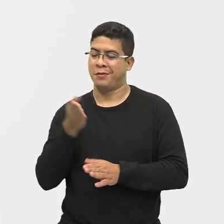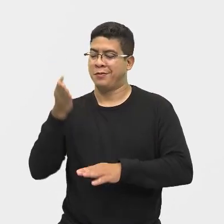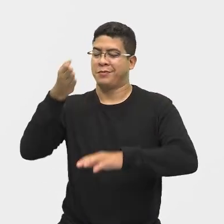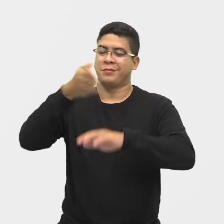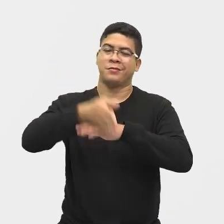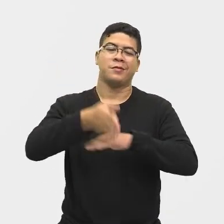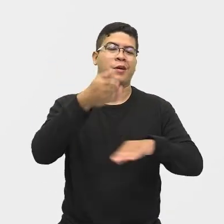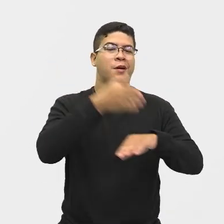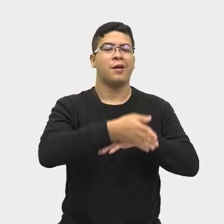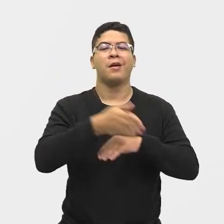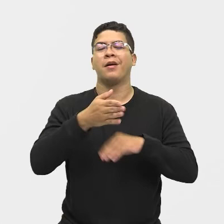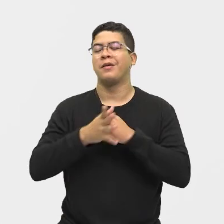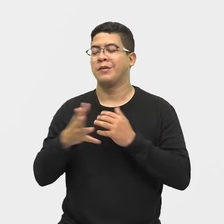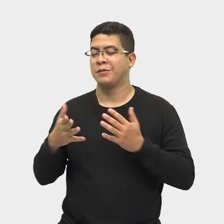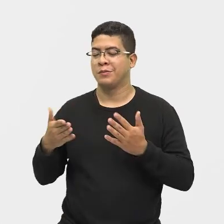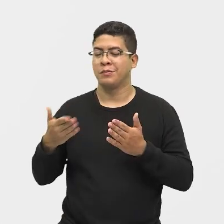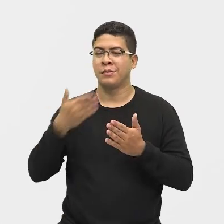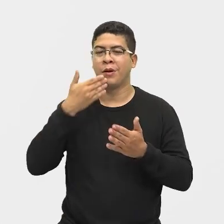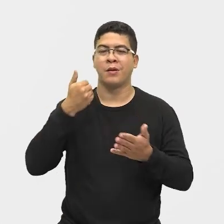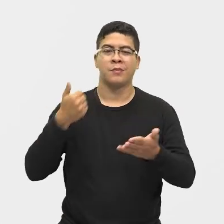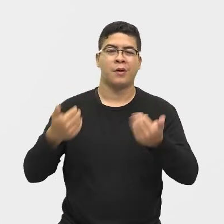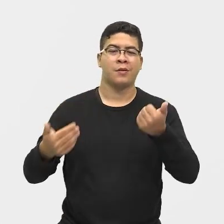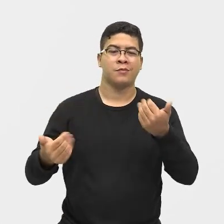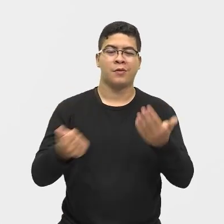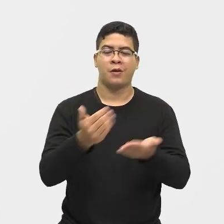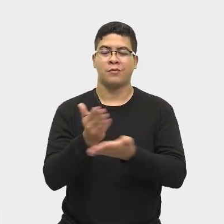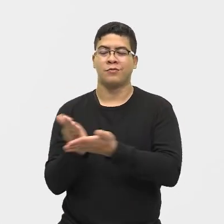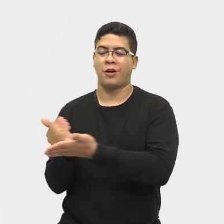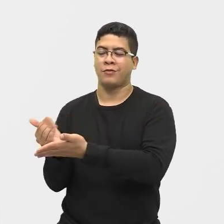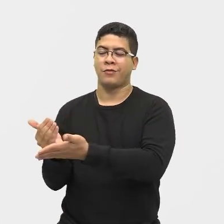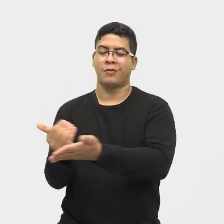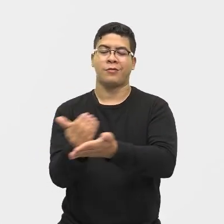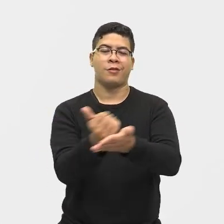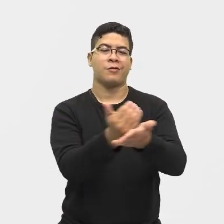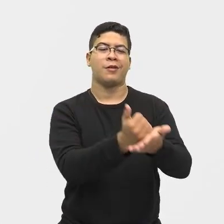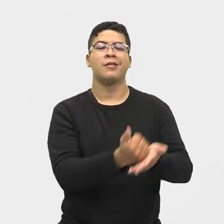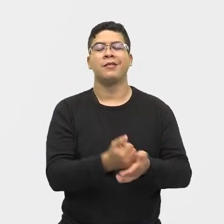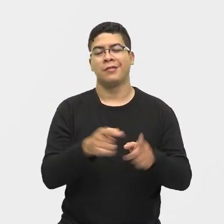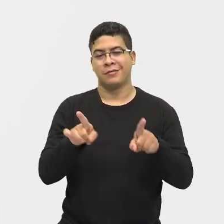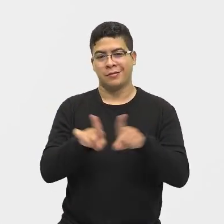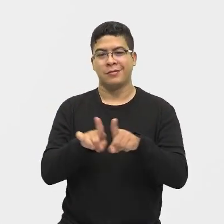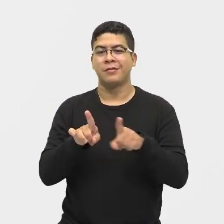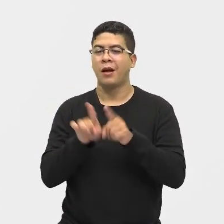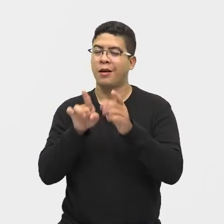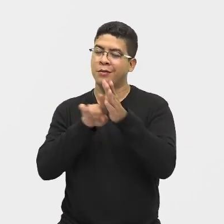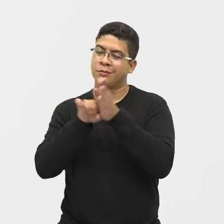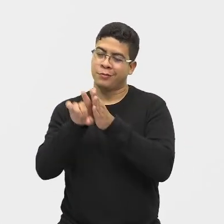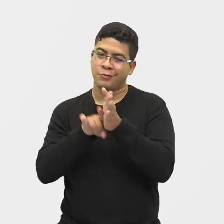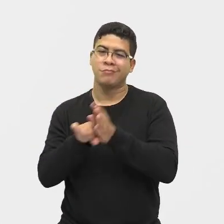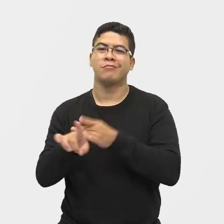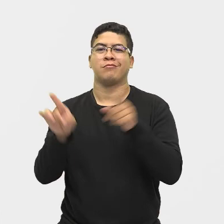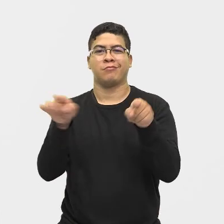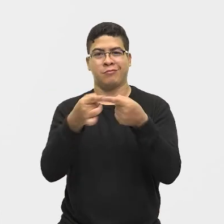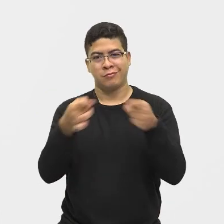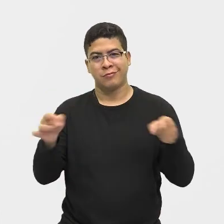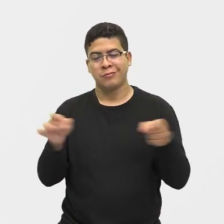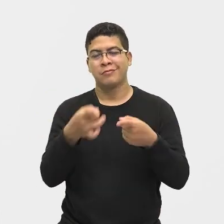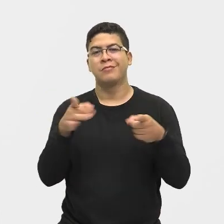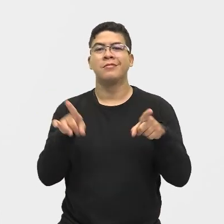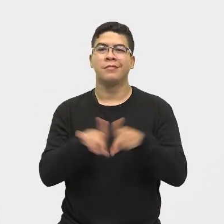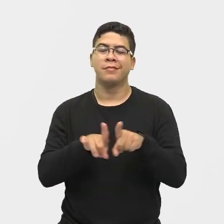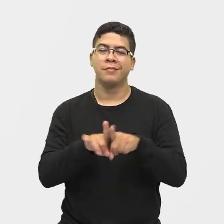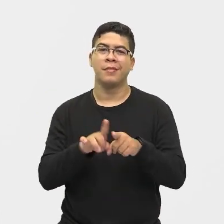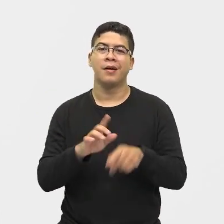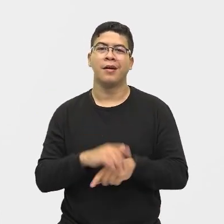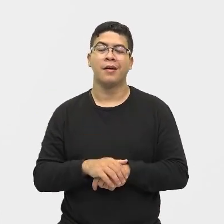manifestações folclóricas. Já falei aqui, olha, grande folclorista, né? Música também, pesquisador de música. Falei aqui a respeito que ele é